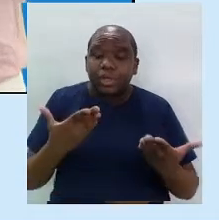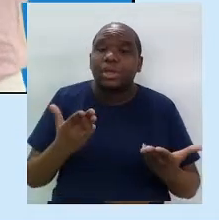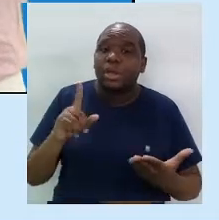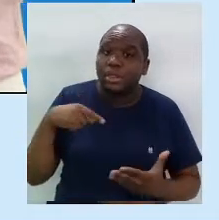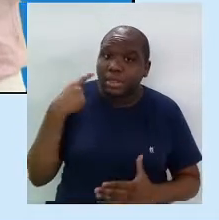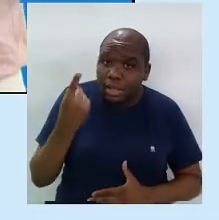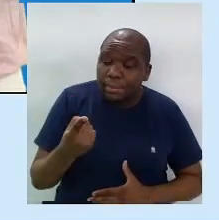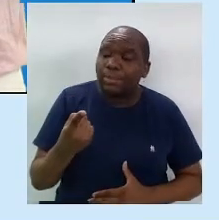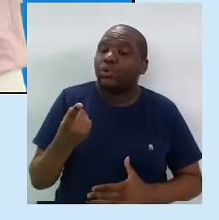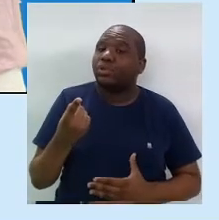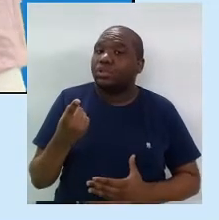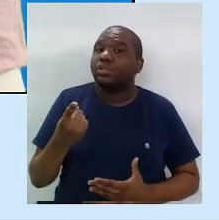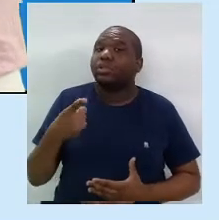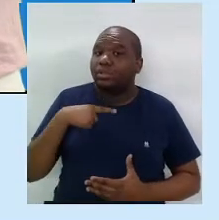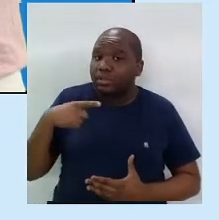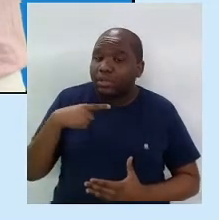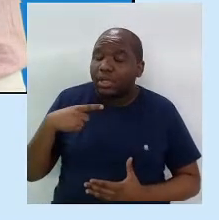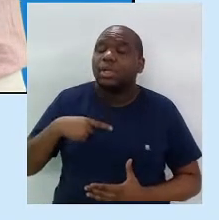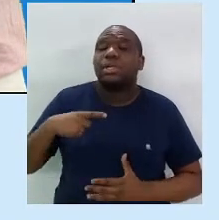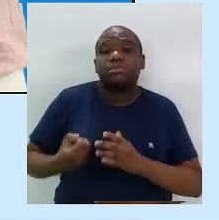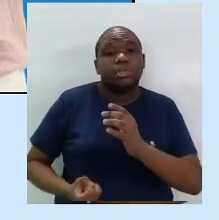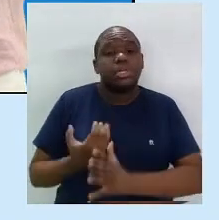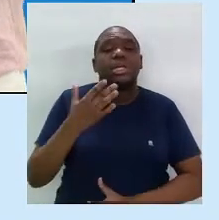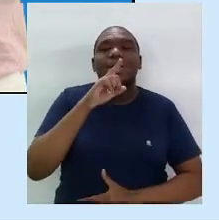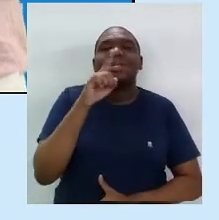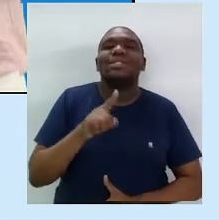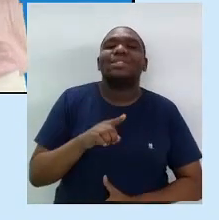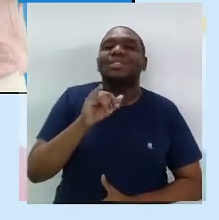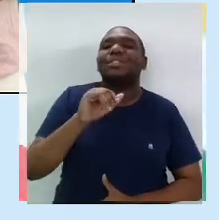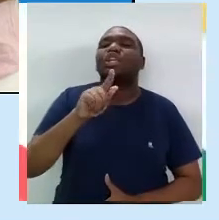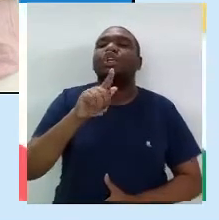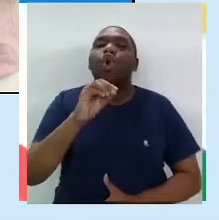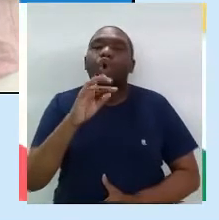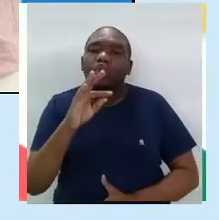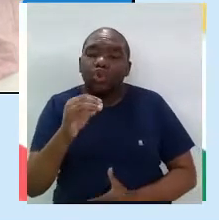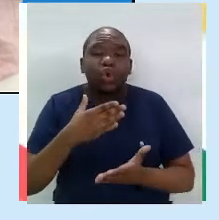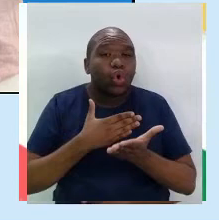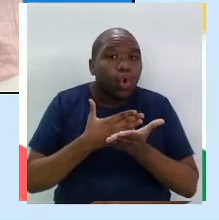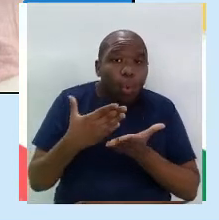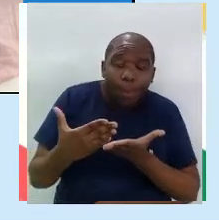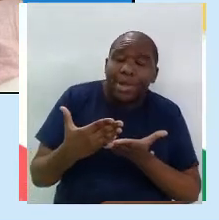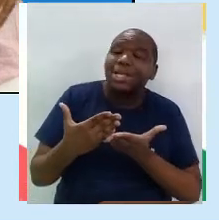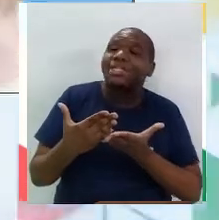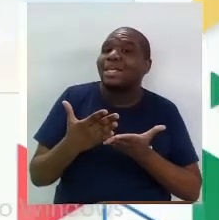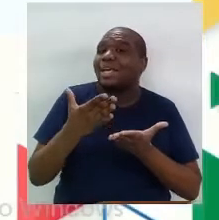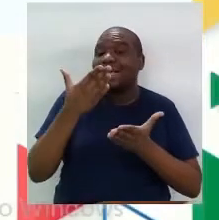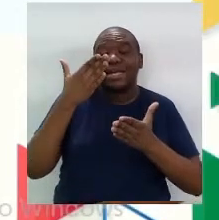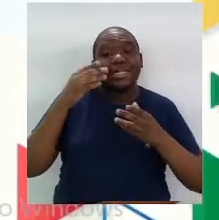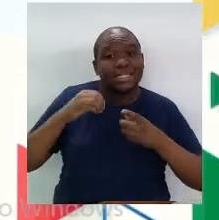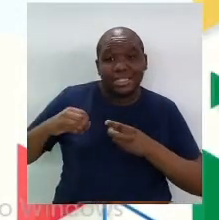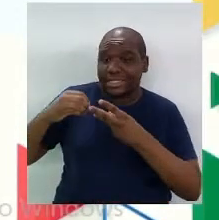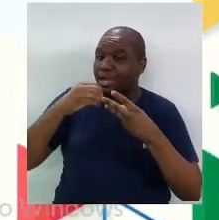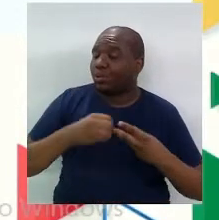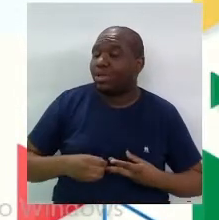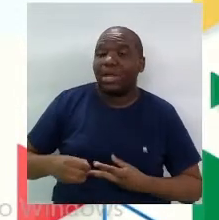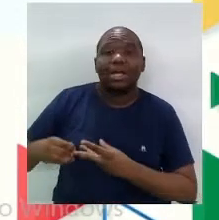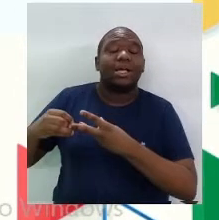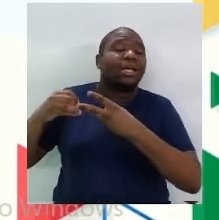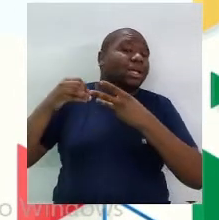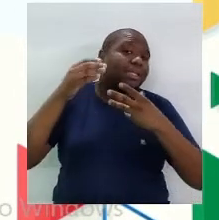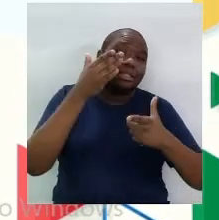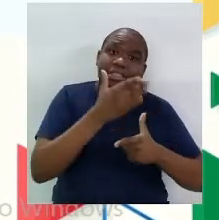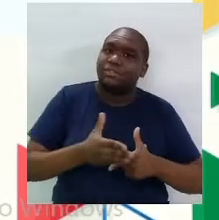Bom, após a fecundação, forma-se o zigoto, o qual inicia uma série de